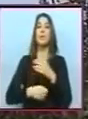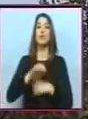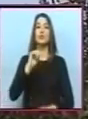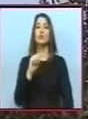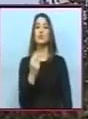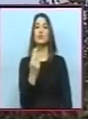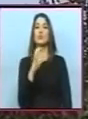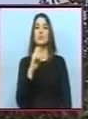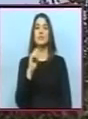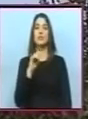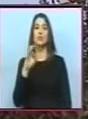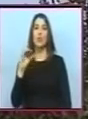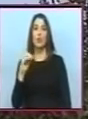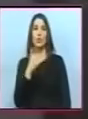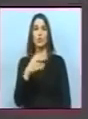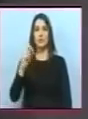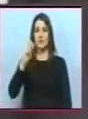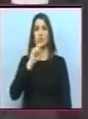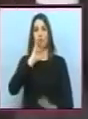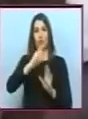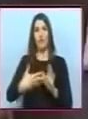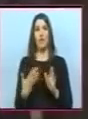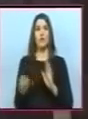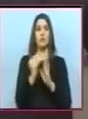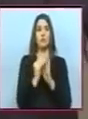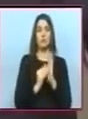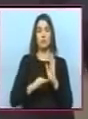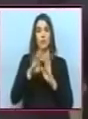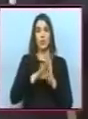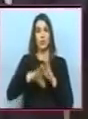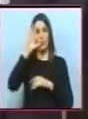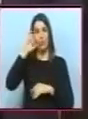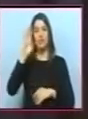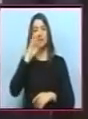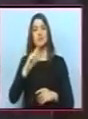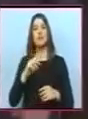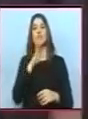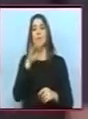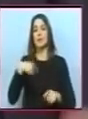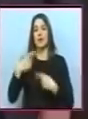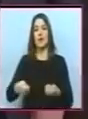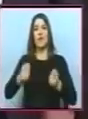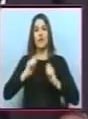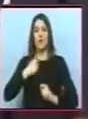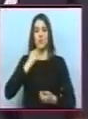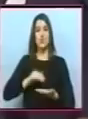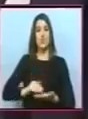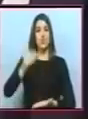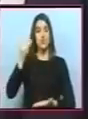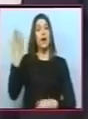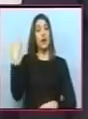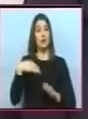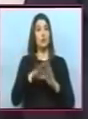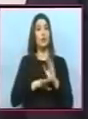em 2003, consta agora do programa do Governo para heranças de elevado valor. Já estava no plano macroeconómico do PS,